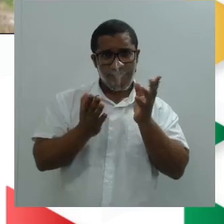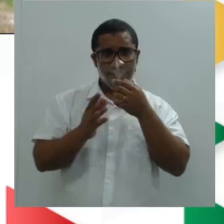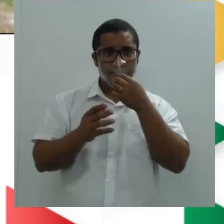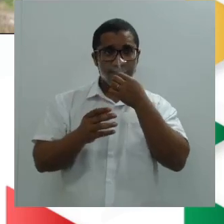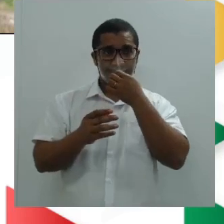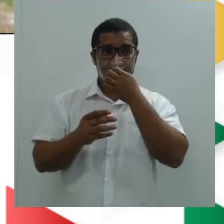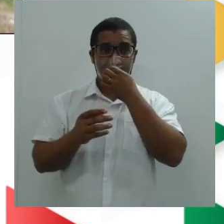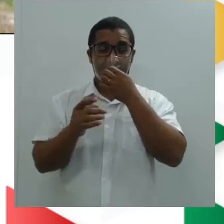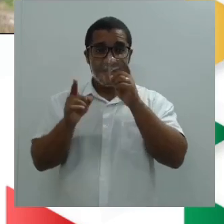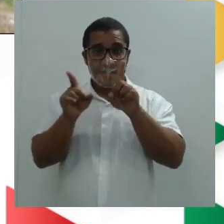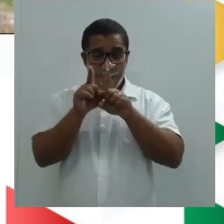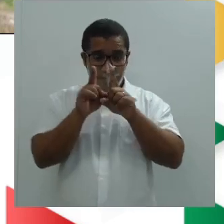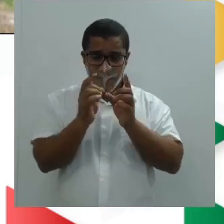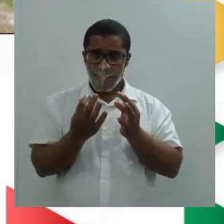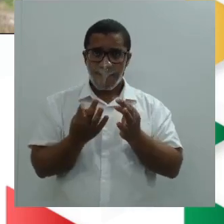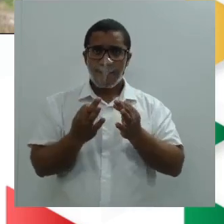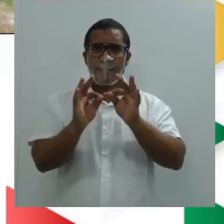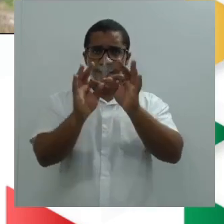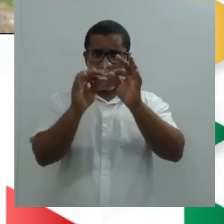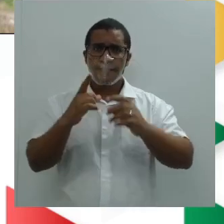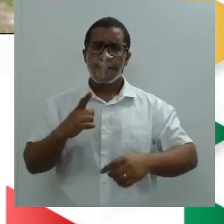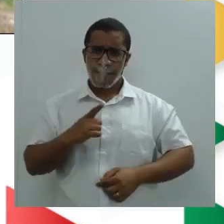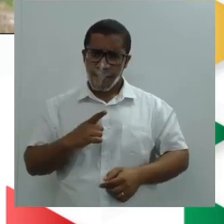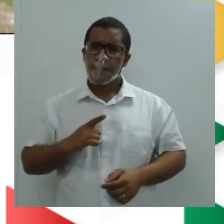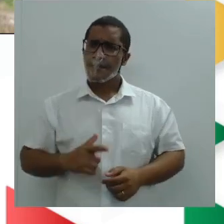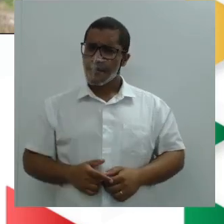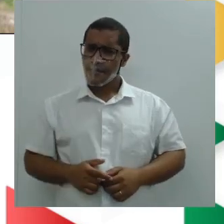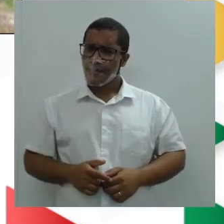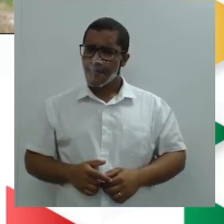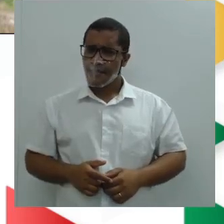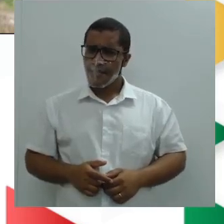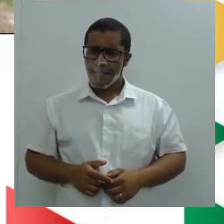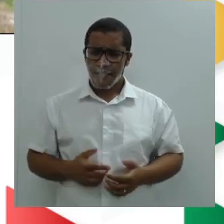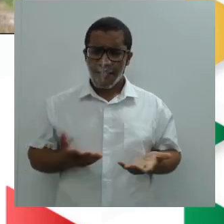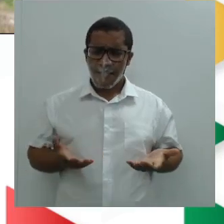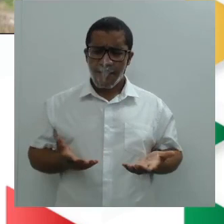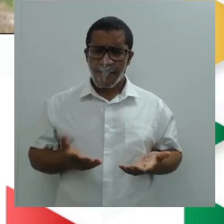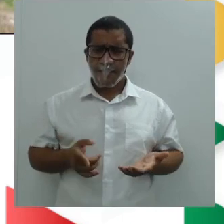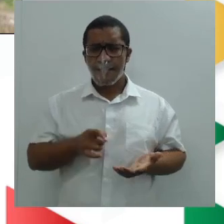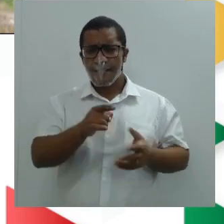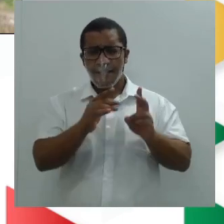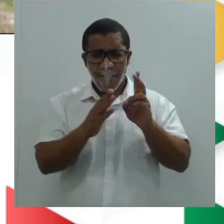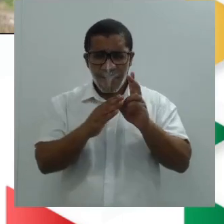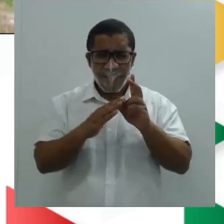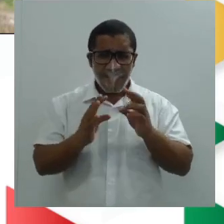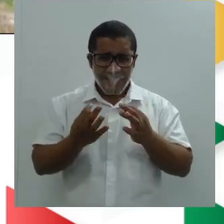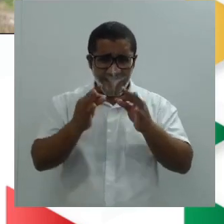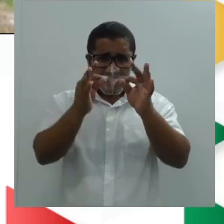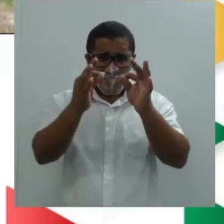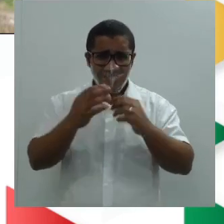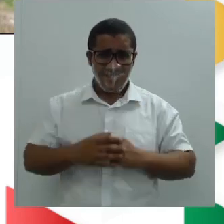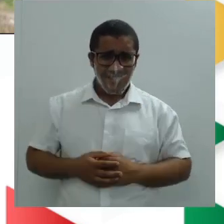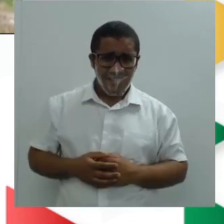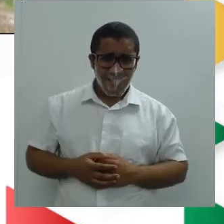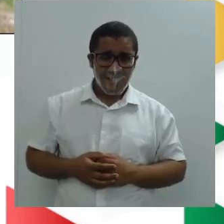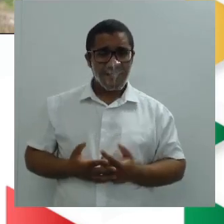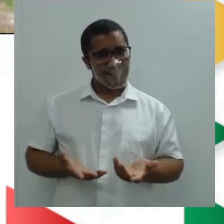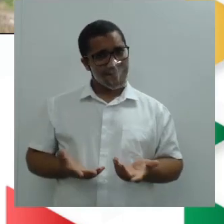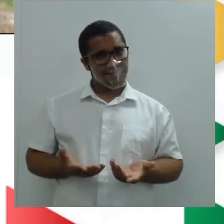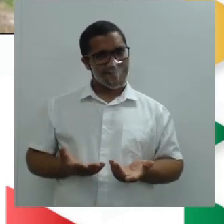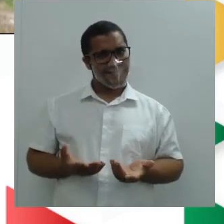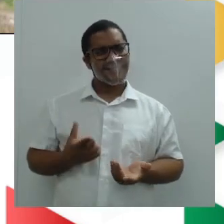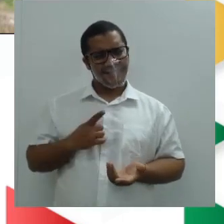contexto também do avanço da tecnologia. Como é que fica, né, essa questão do índio e a tecnologia?